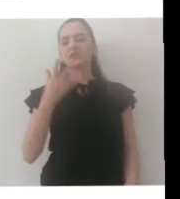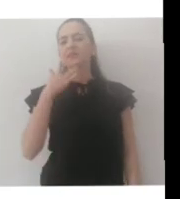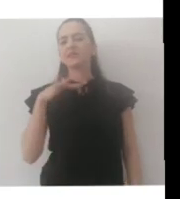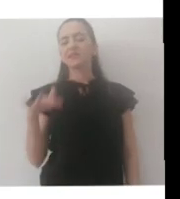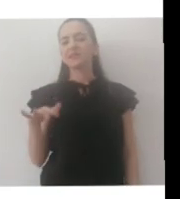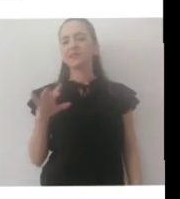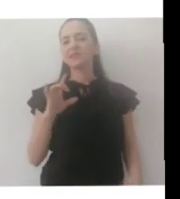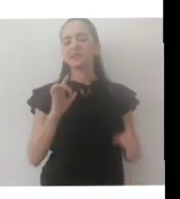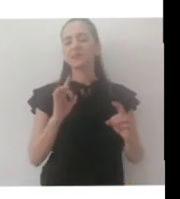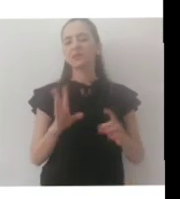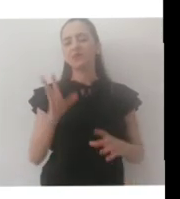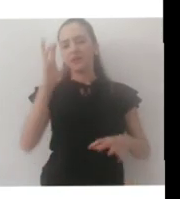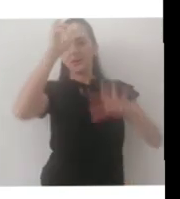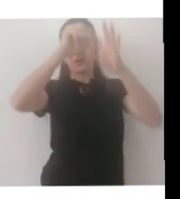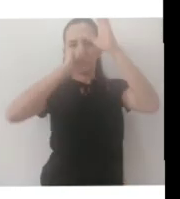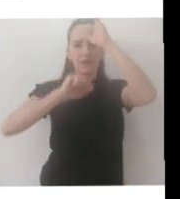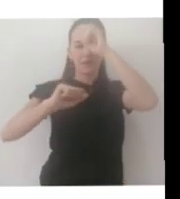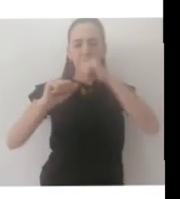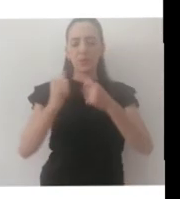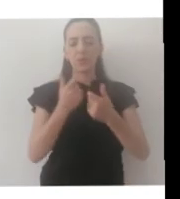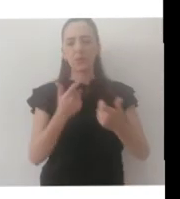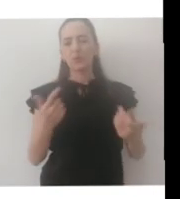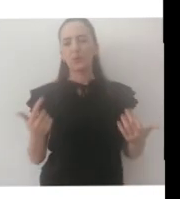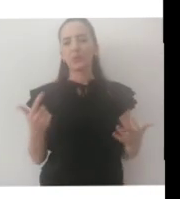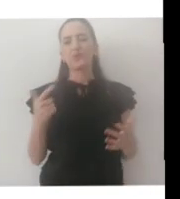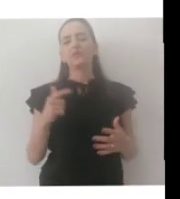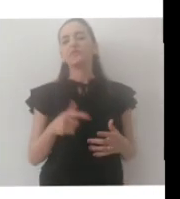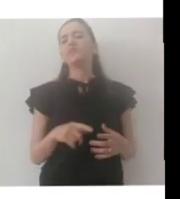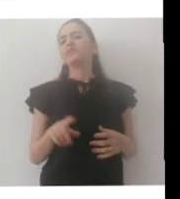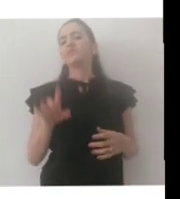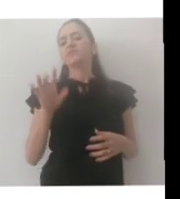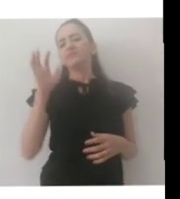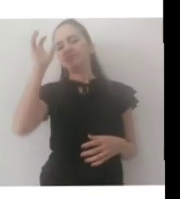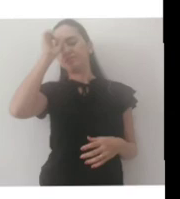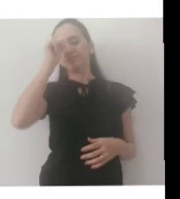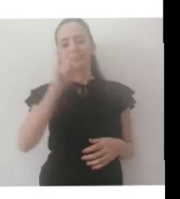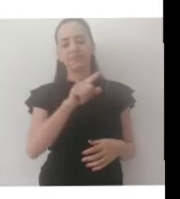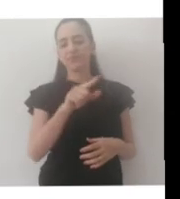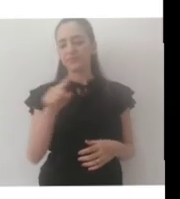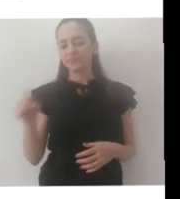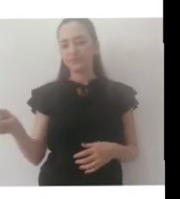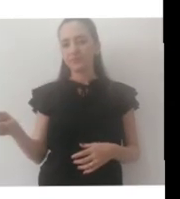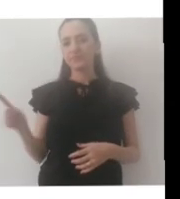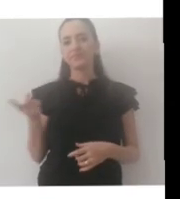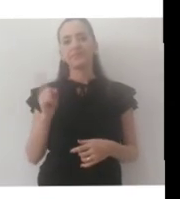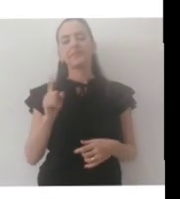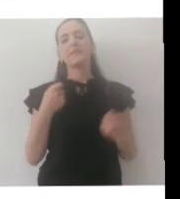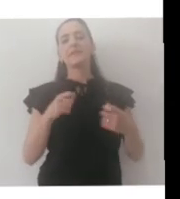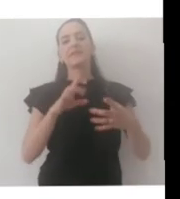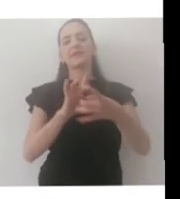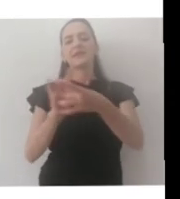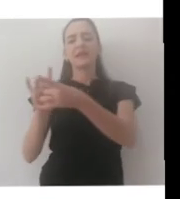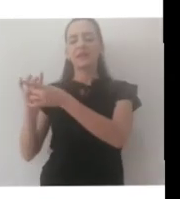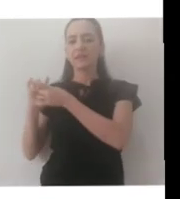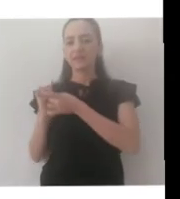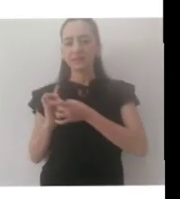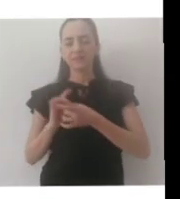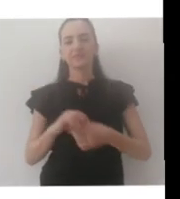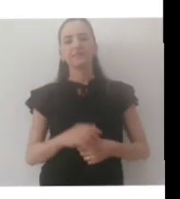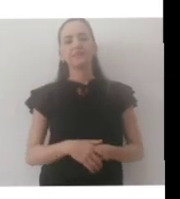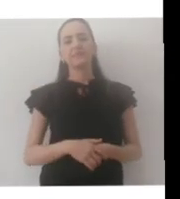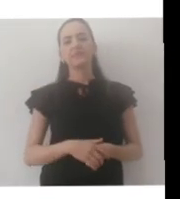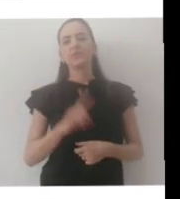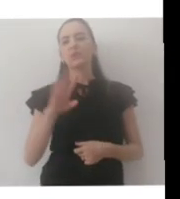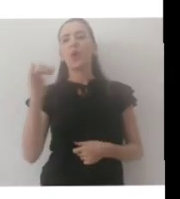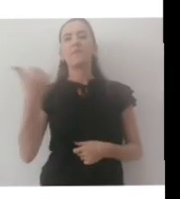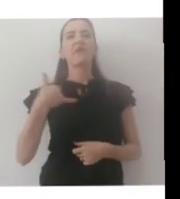de pesquisar e tal, isso é muito importante. A criança não adquire conhecimentos internalizando-os diretamente do meio, ou seja, a